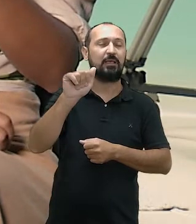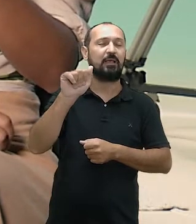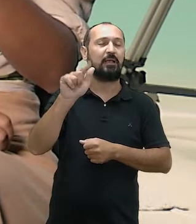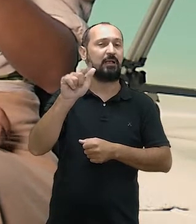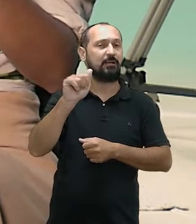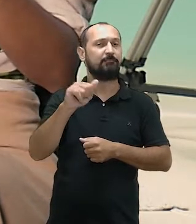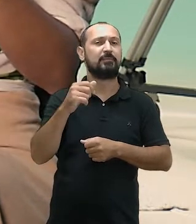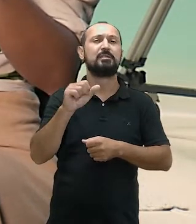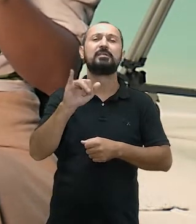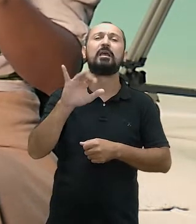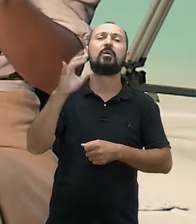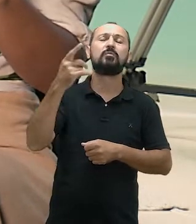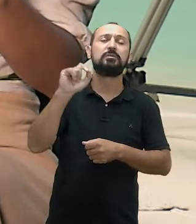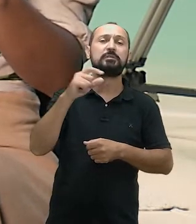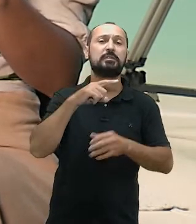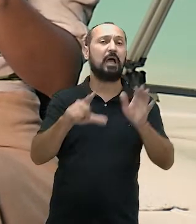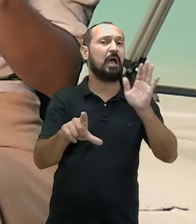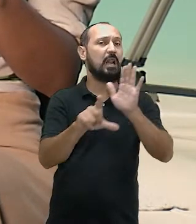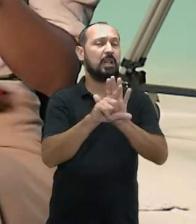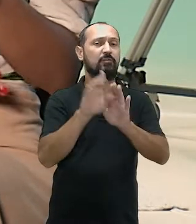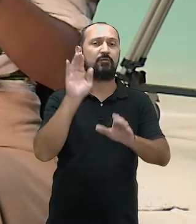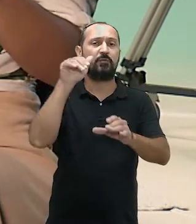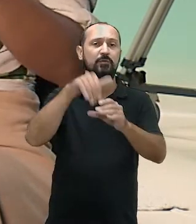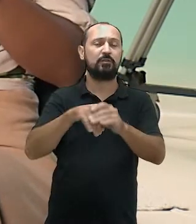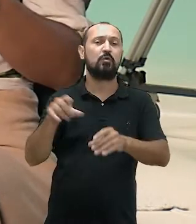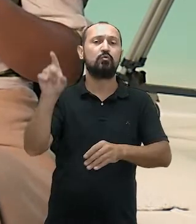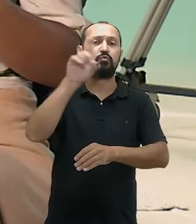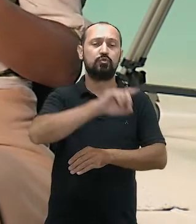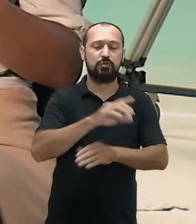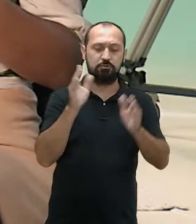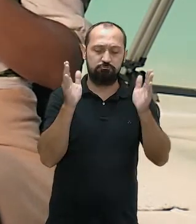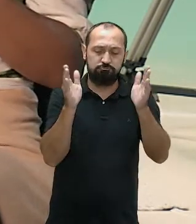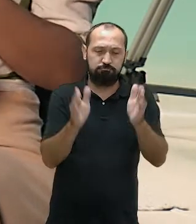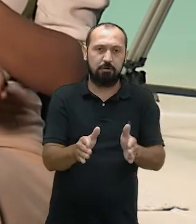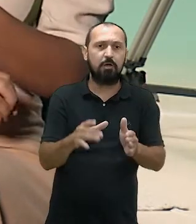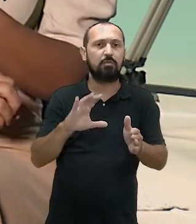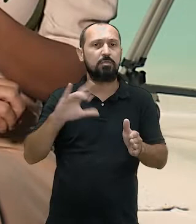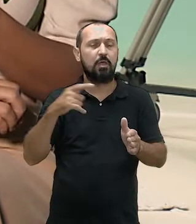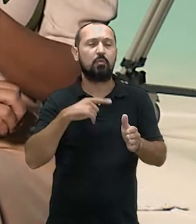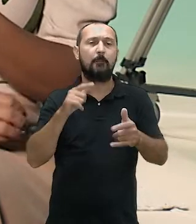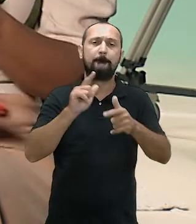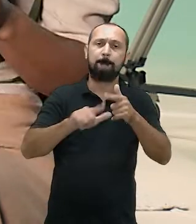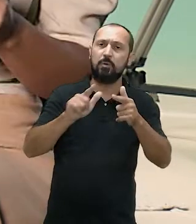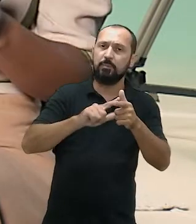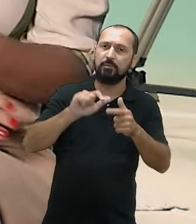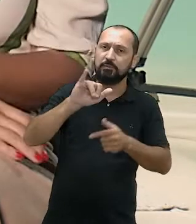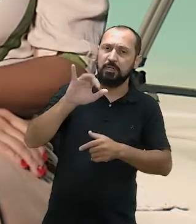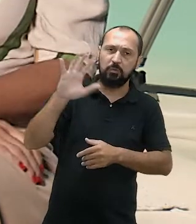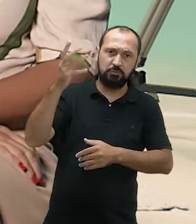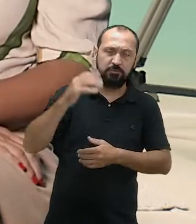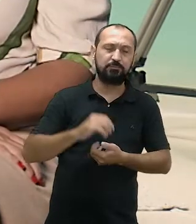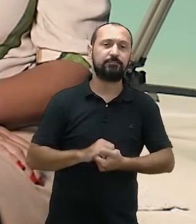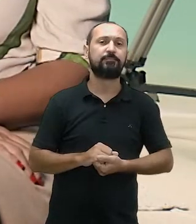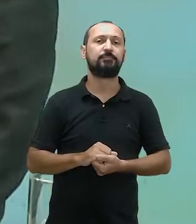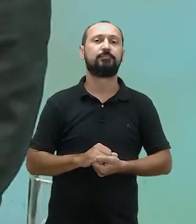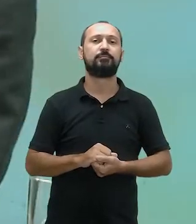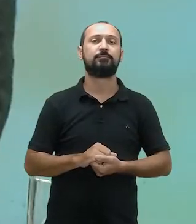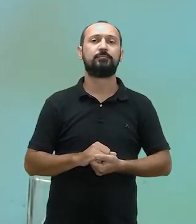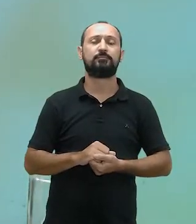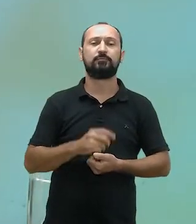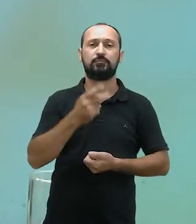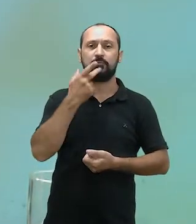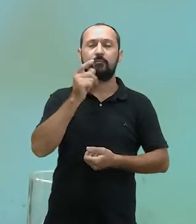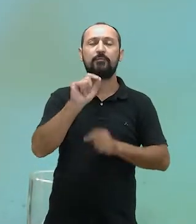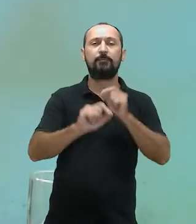que acontece se não votarem as leis até a data prevista. Existe alguma sanção se isso acontecer? A gente